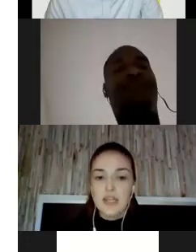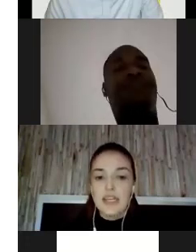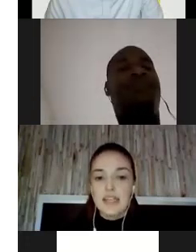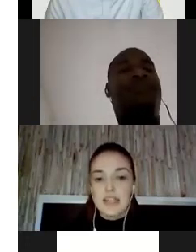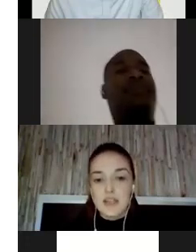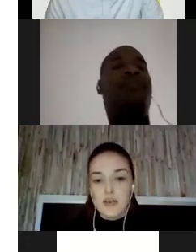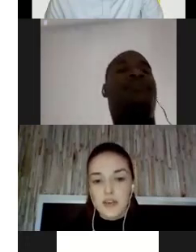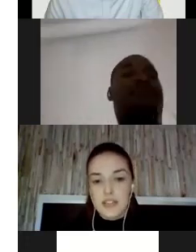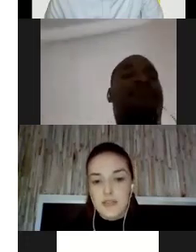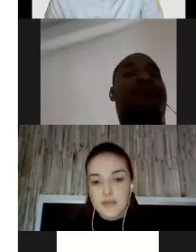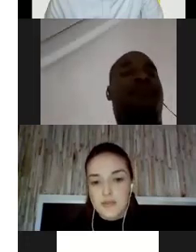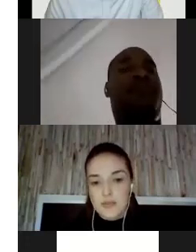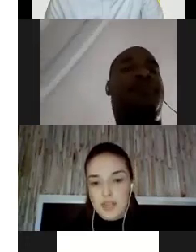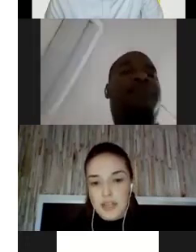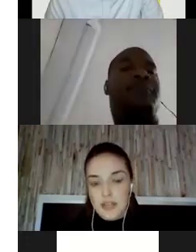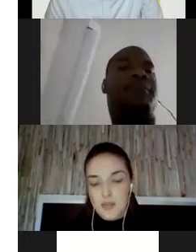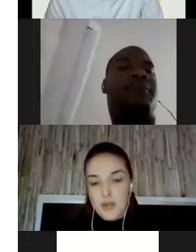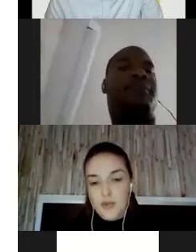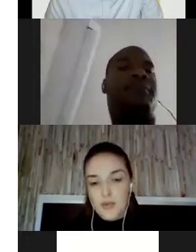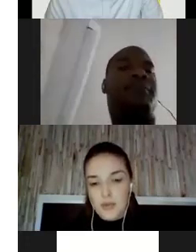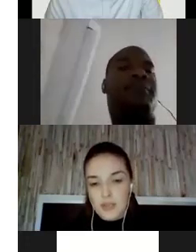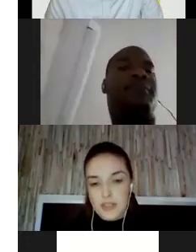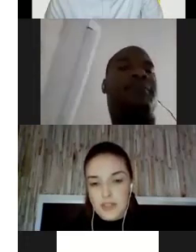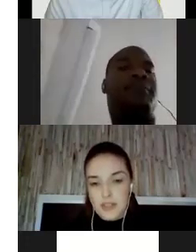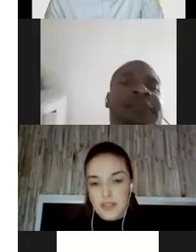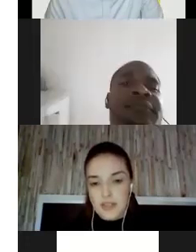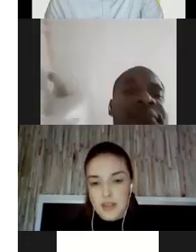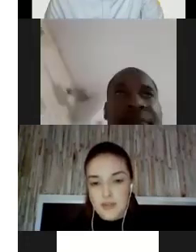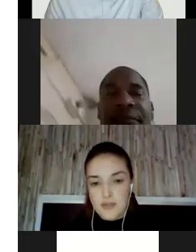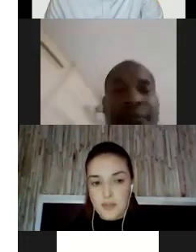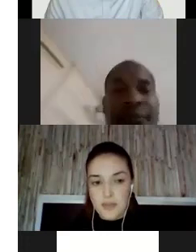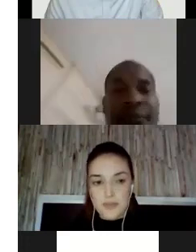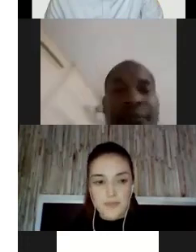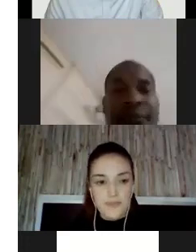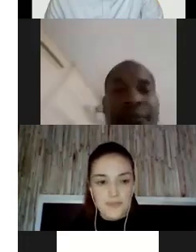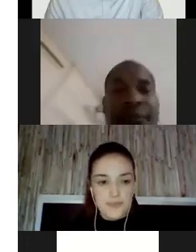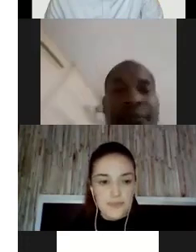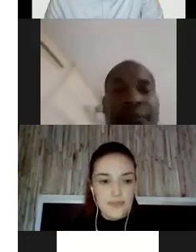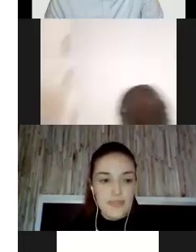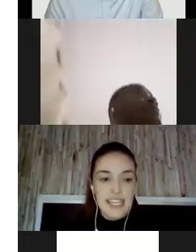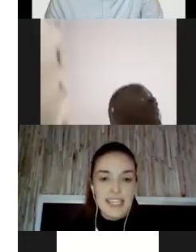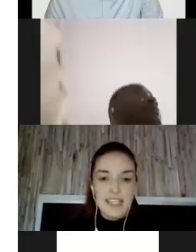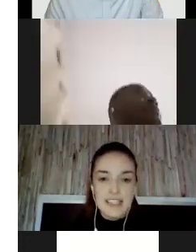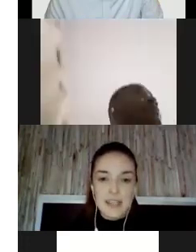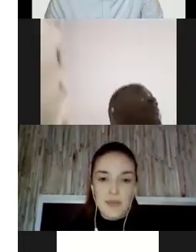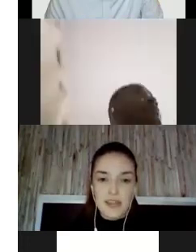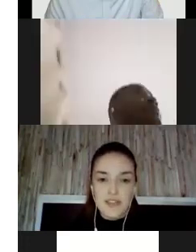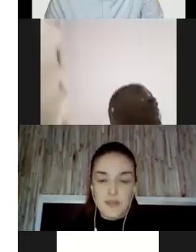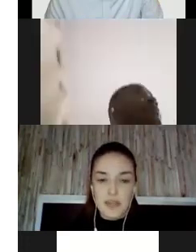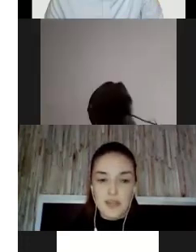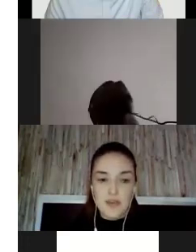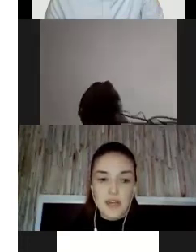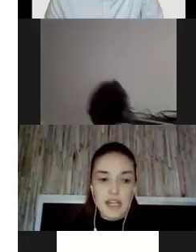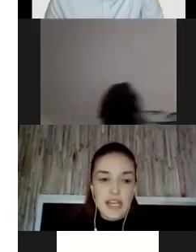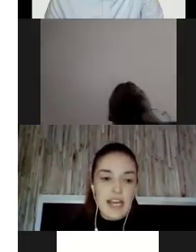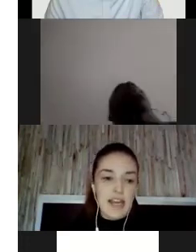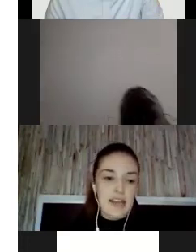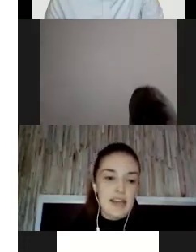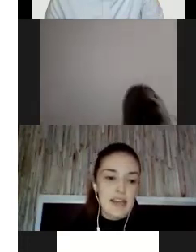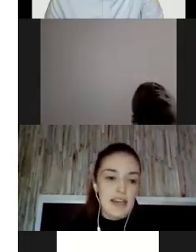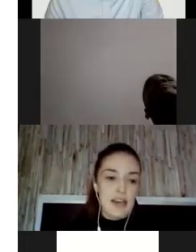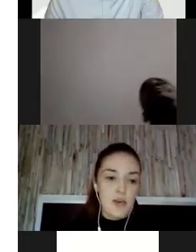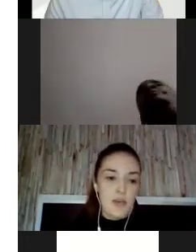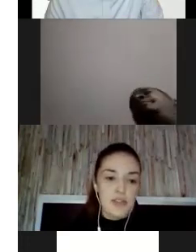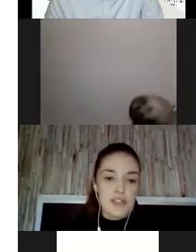progradação, que engrossam aqui no mergulho, aqui em down deep. E na parte superior,